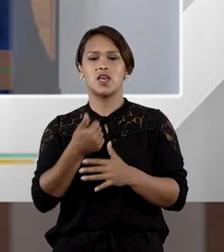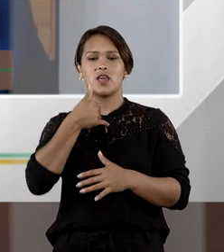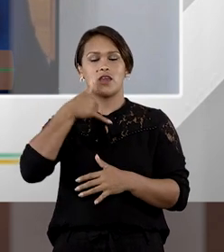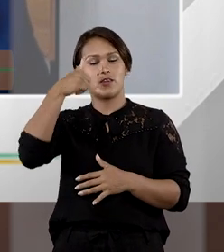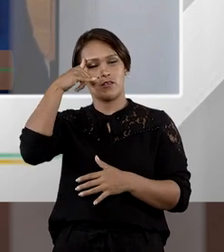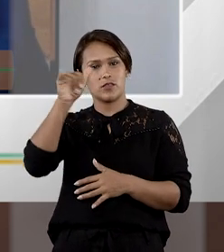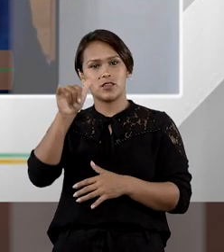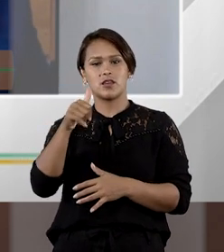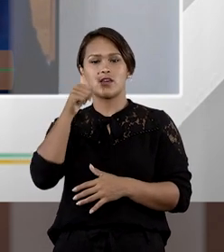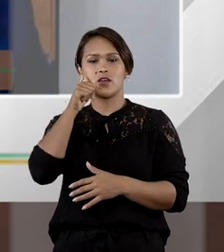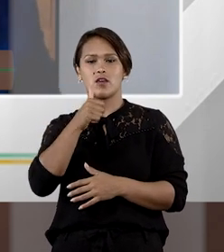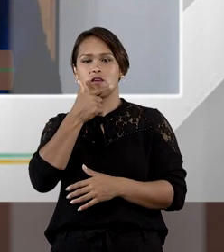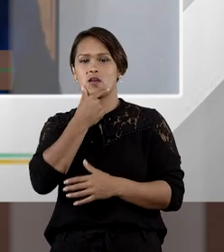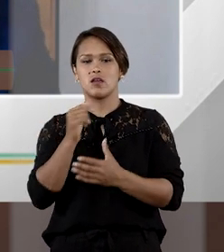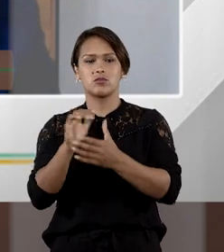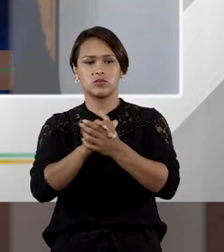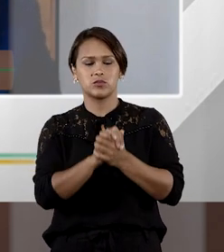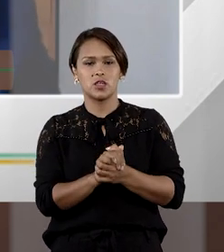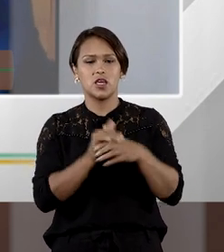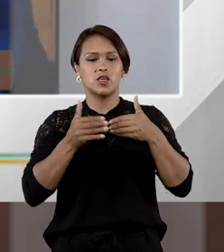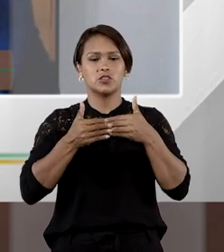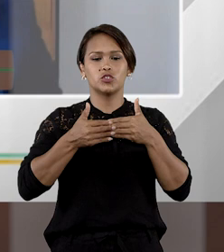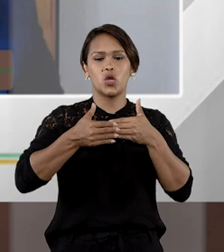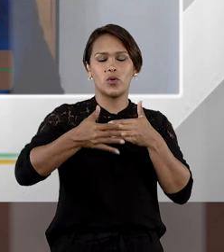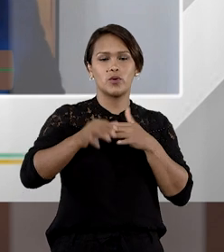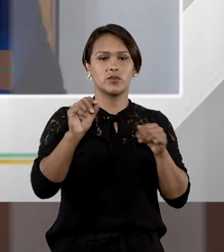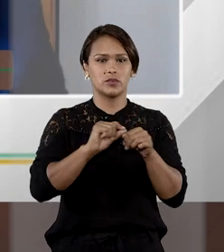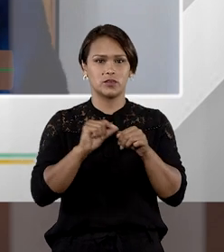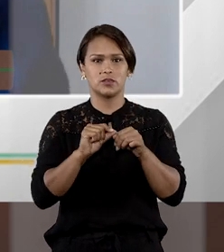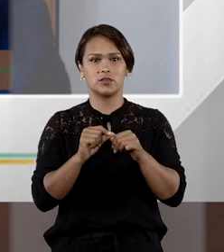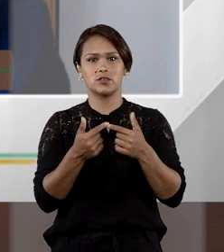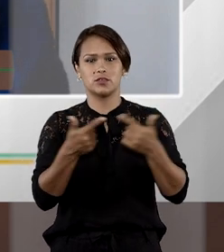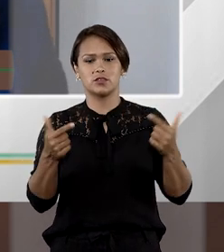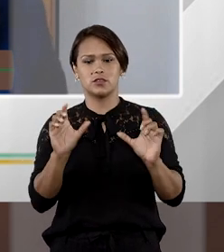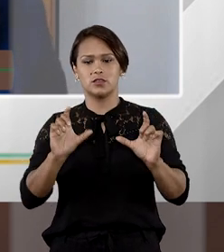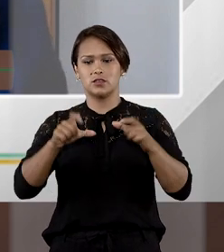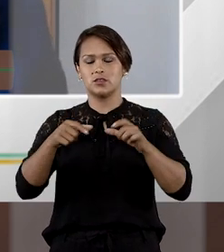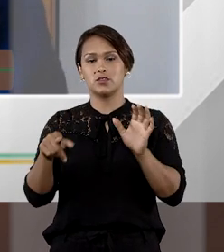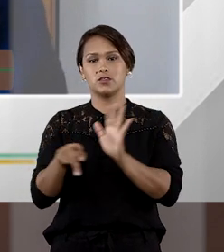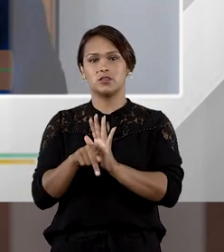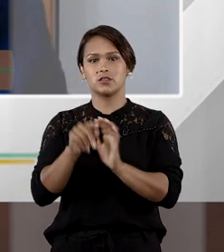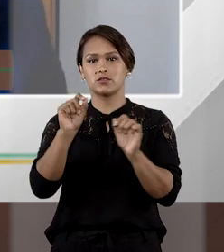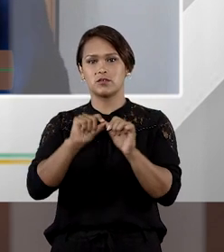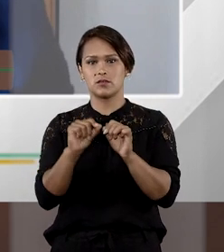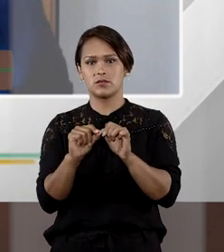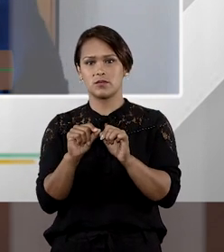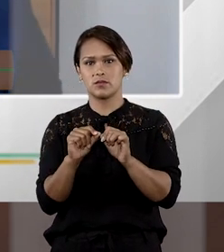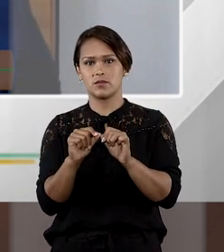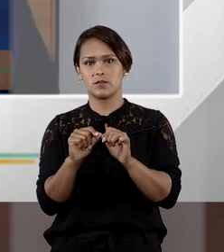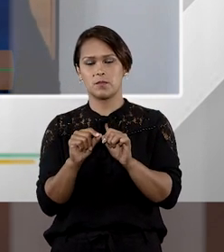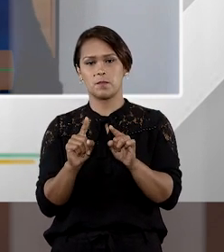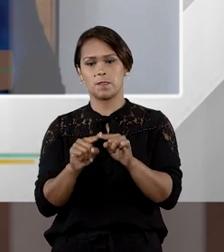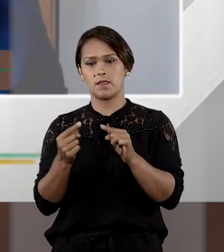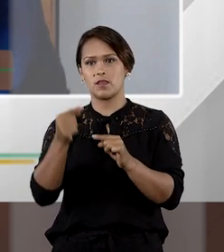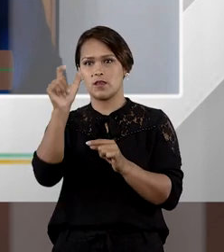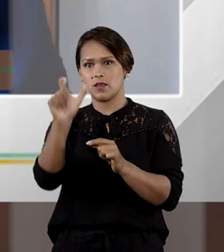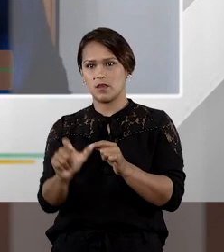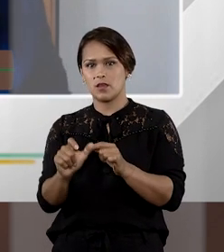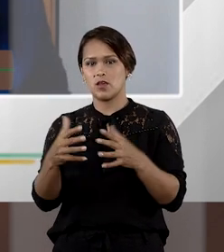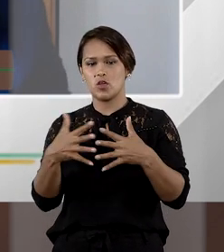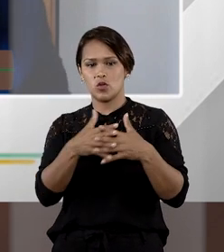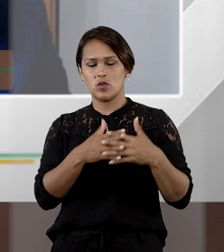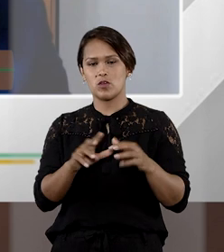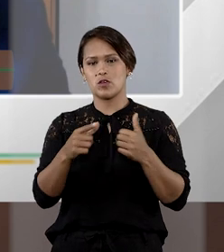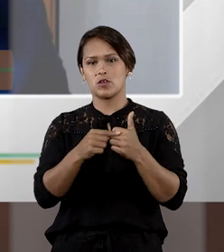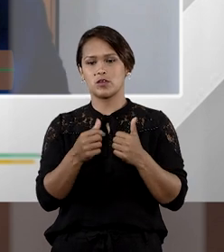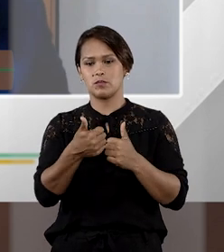renúncia, até pelo pacto, pela transação que é feita entre os cônjuges e companheiros, é a renúncia, né, entrando em conflito com o